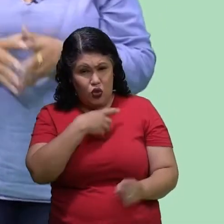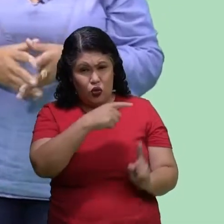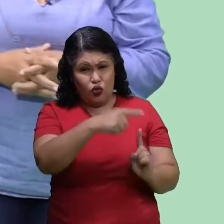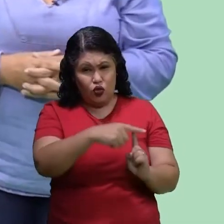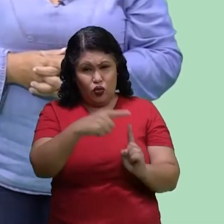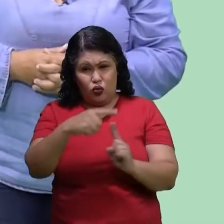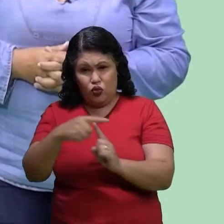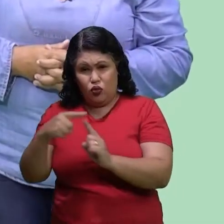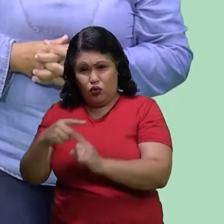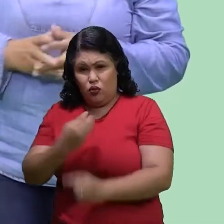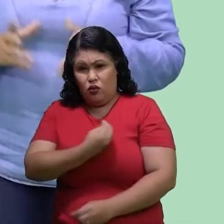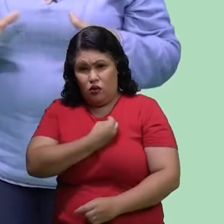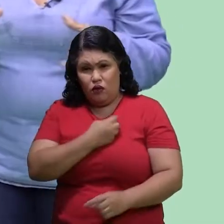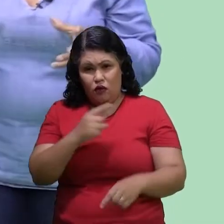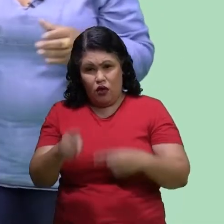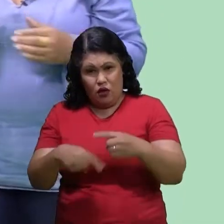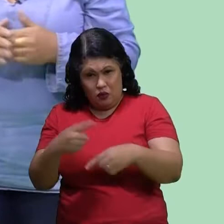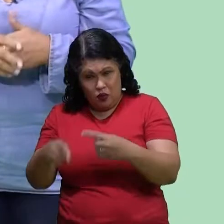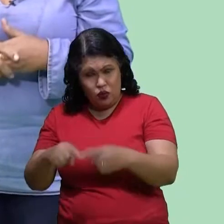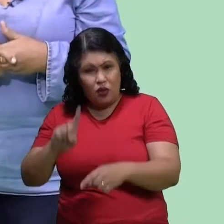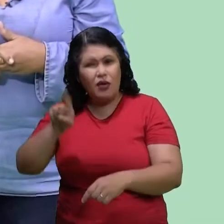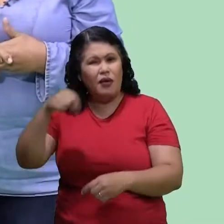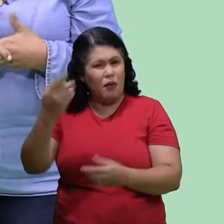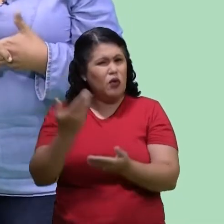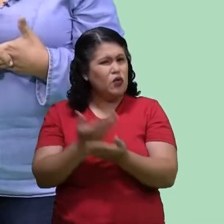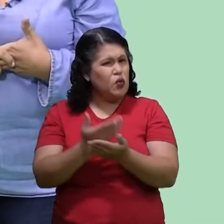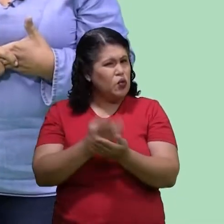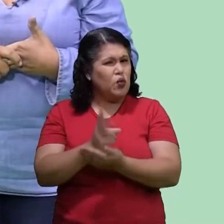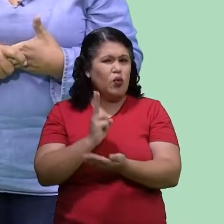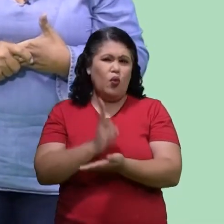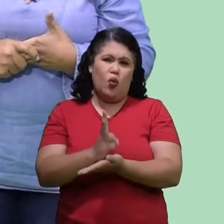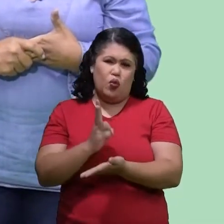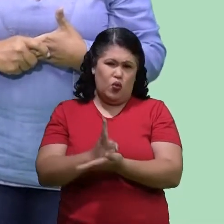pelos ovos. Vamos aprofundar esse estudo? Eu acho